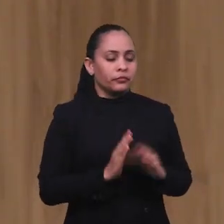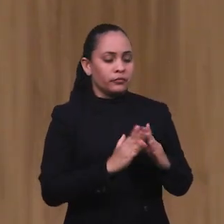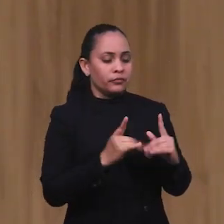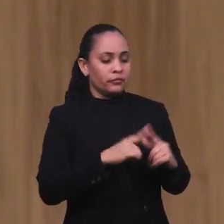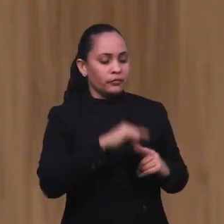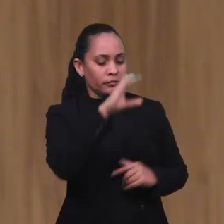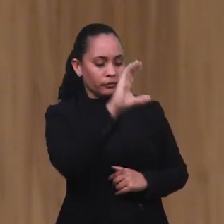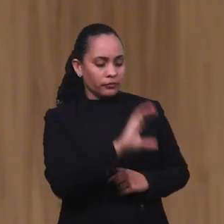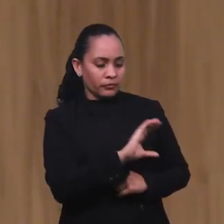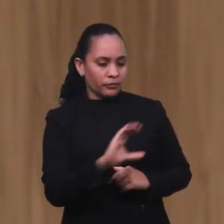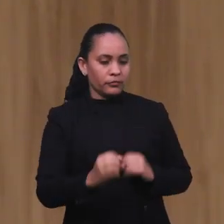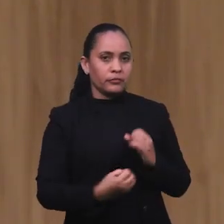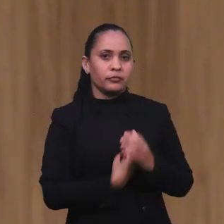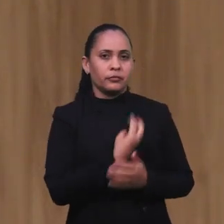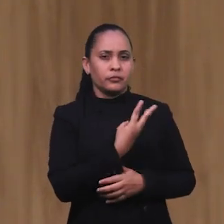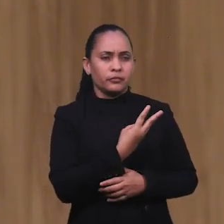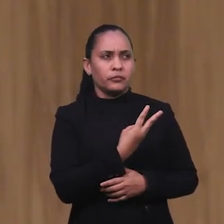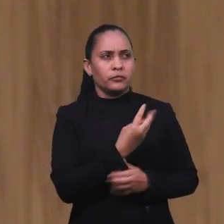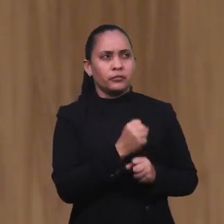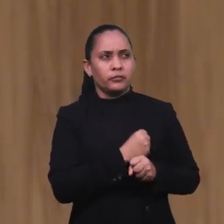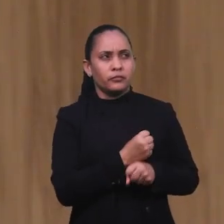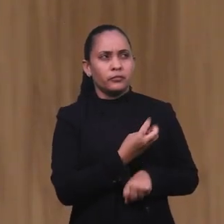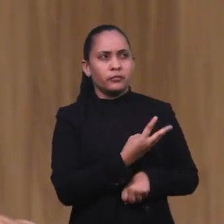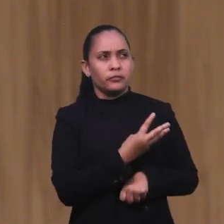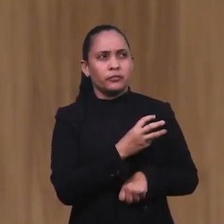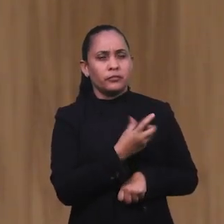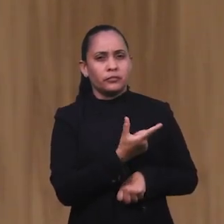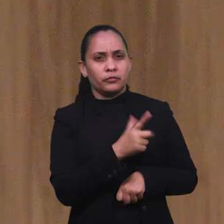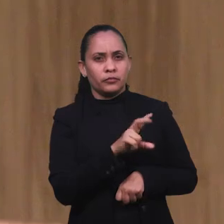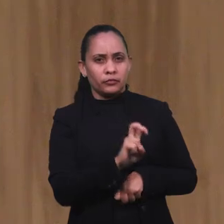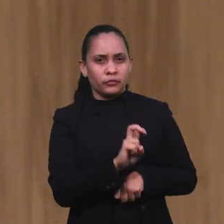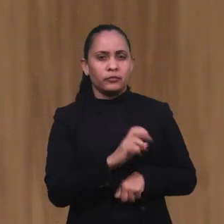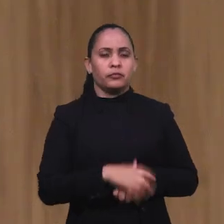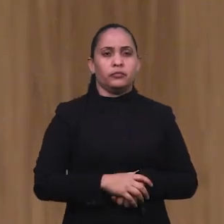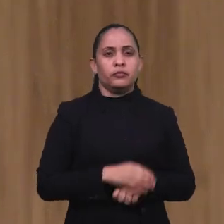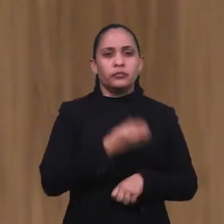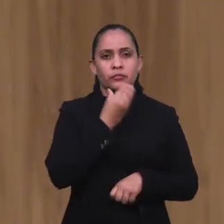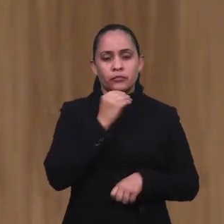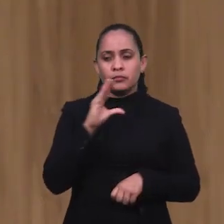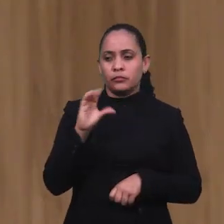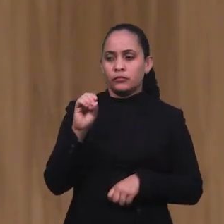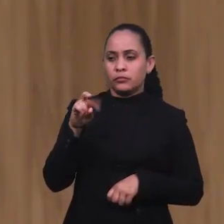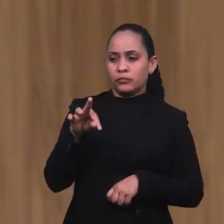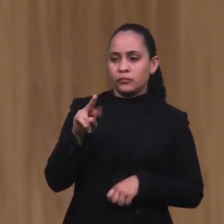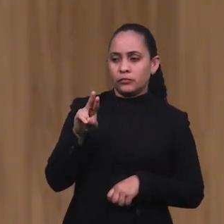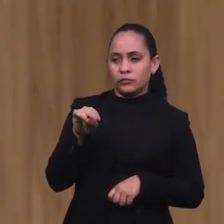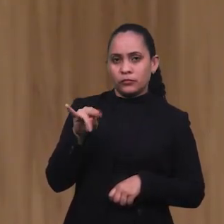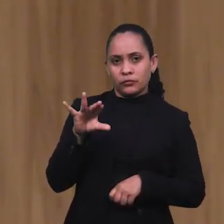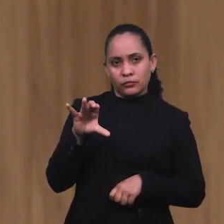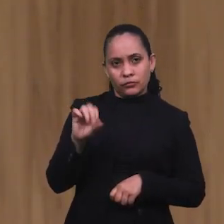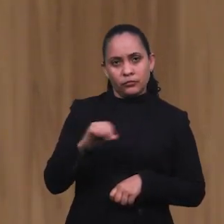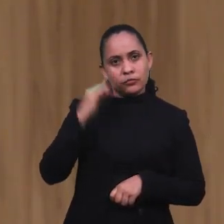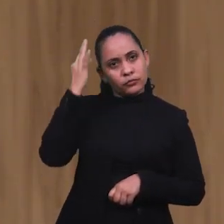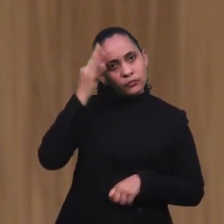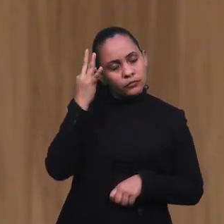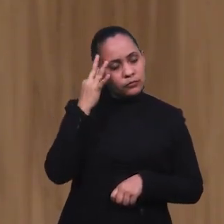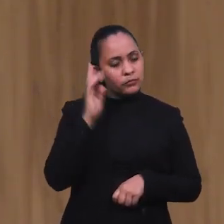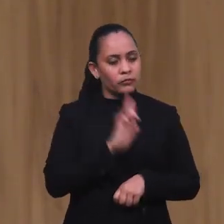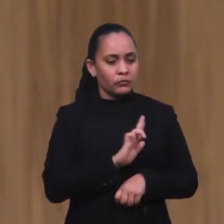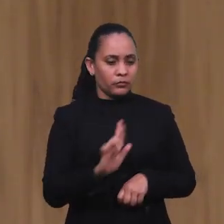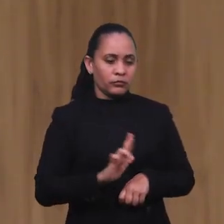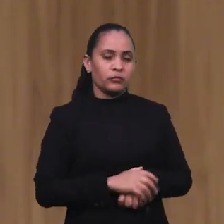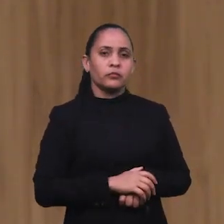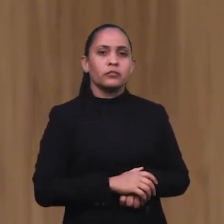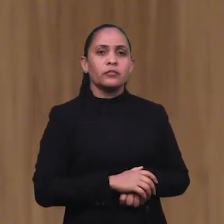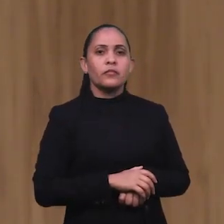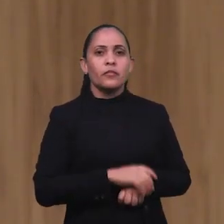catolicismo surgiu no ano 325 com Constantino, né, no Concílio de Nicéia, e esse nome catolicismo